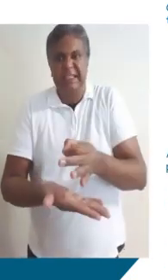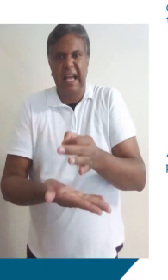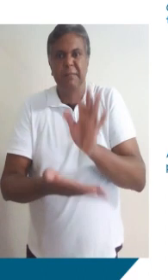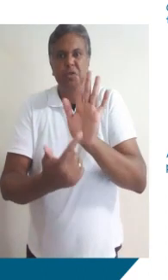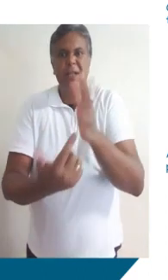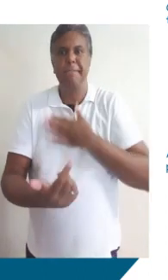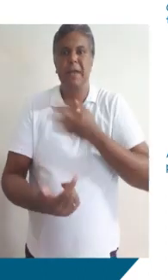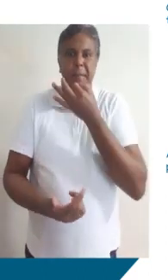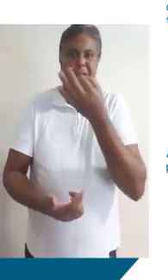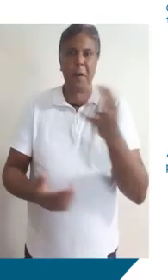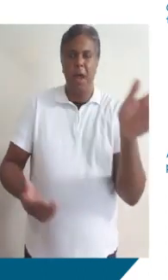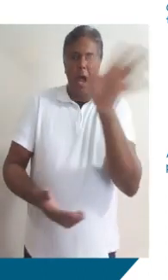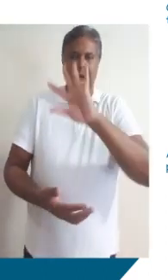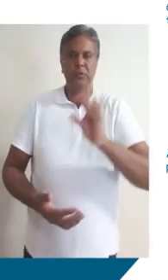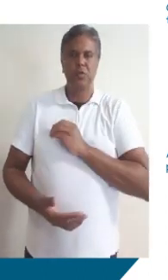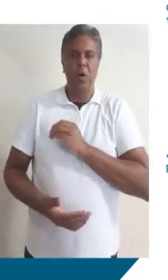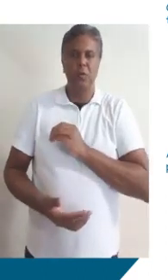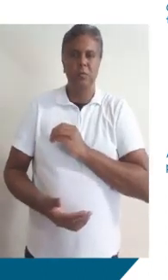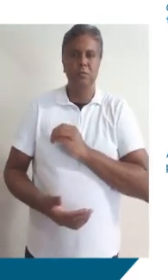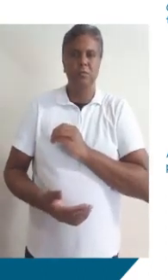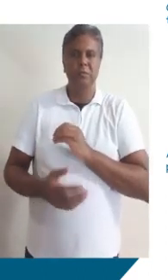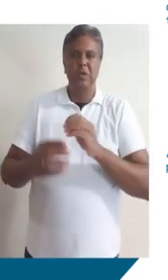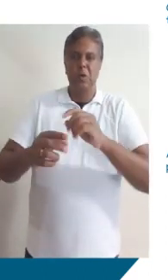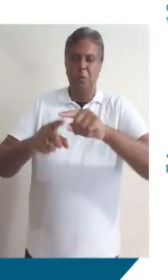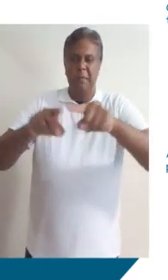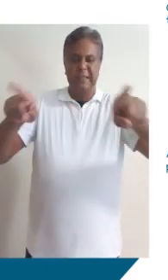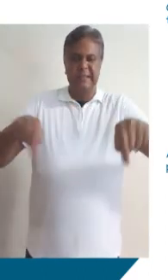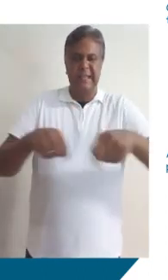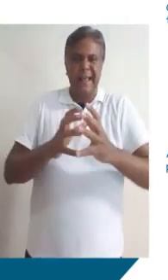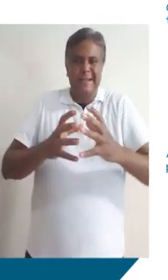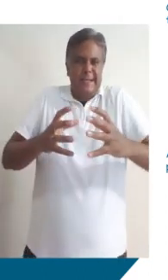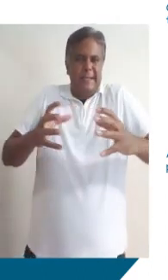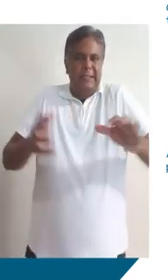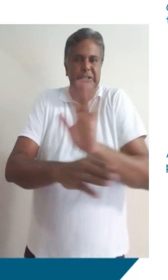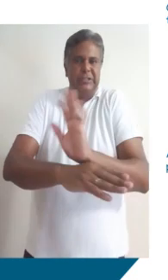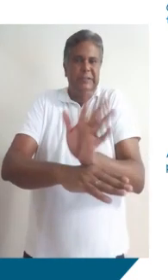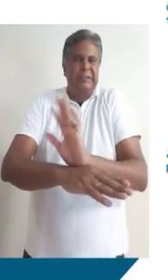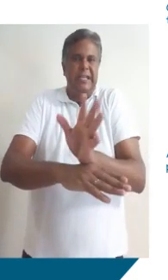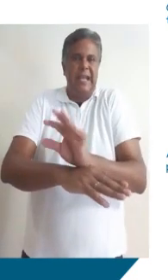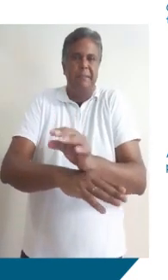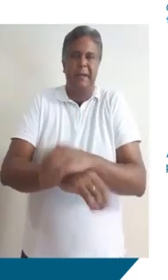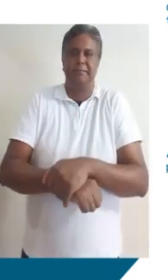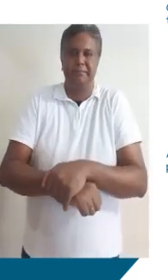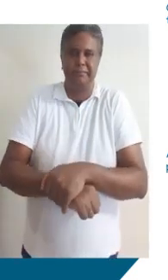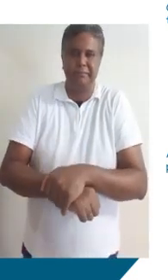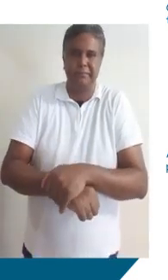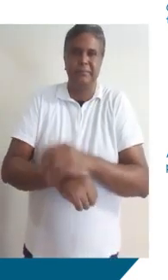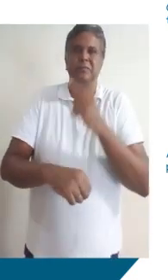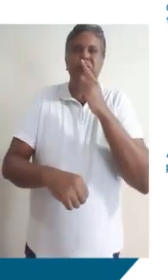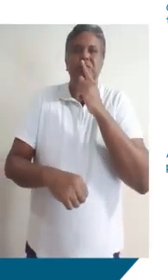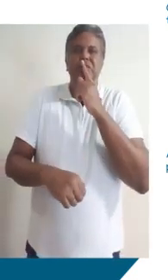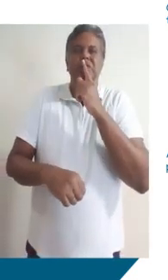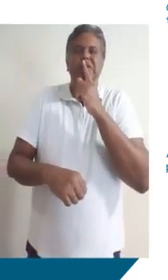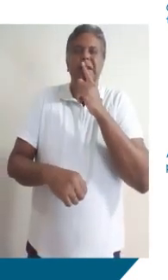de projeção, o tamanho gigante da tela e uma pipoca de rua. Por isso, o programa que mais gosto de fazer é ir ao cinema. Tenho